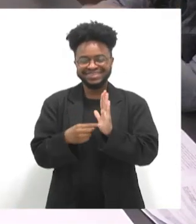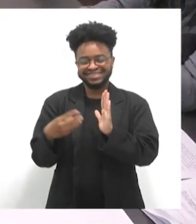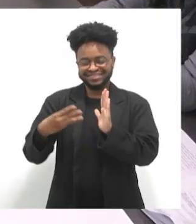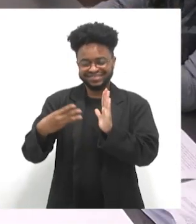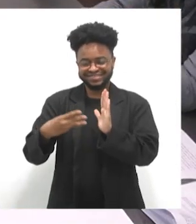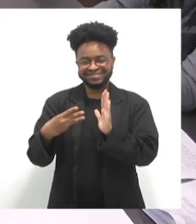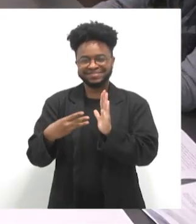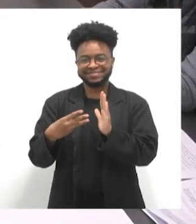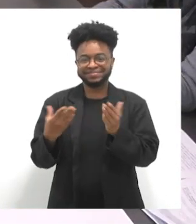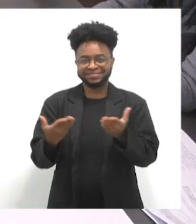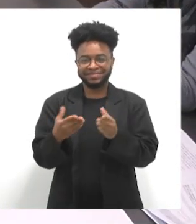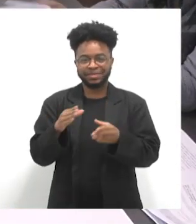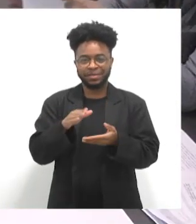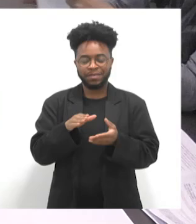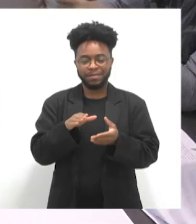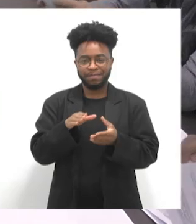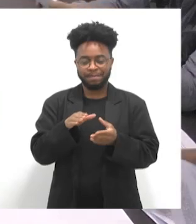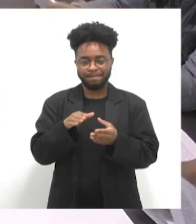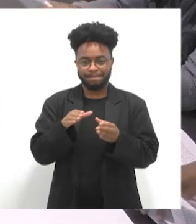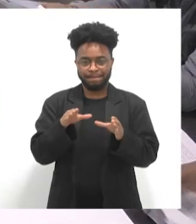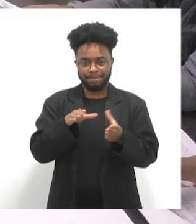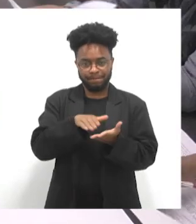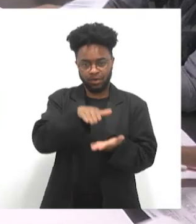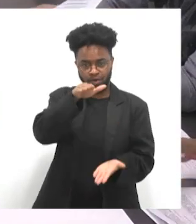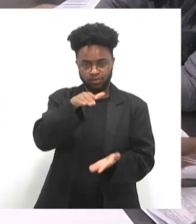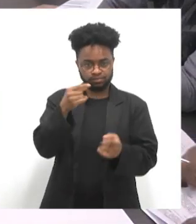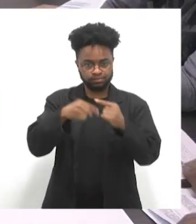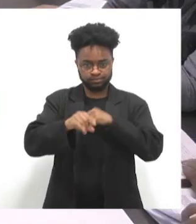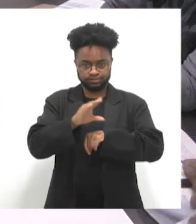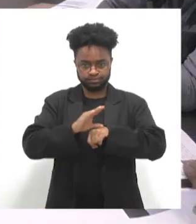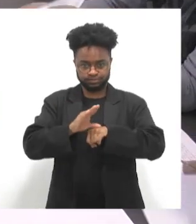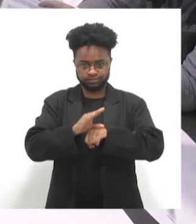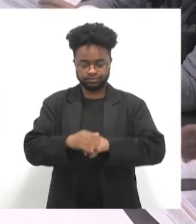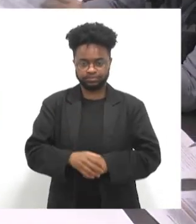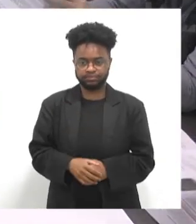Agora são os blocos de inconstitucionalidade.